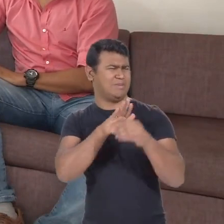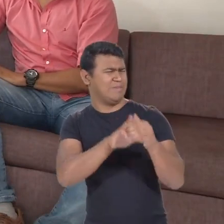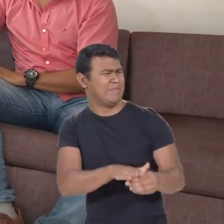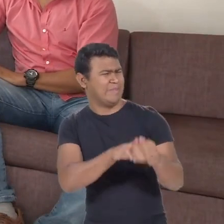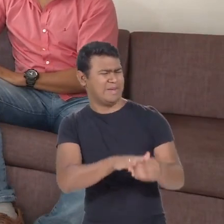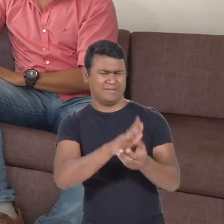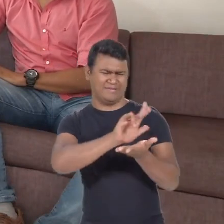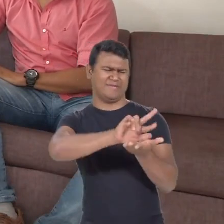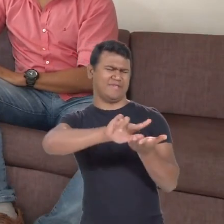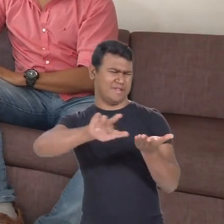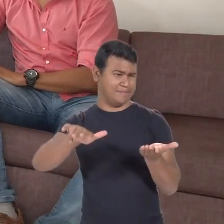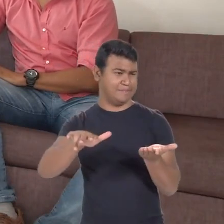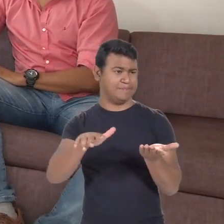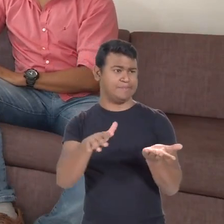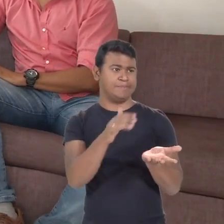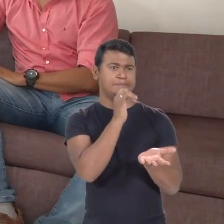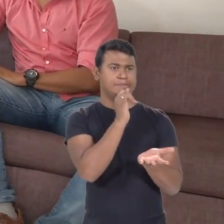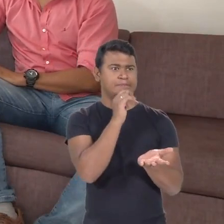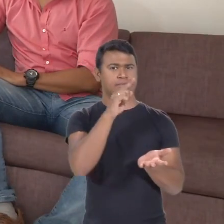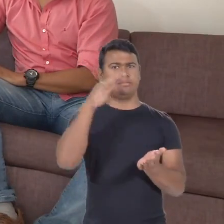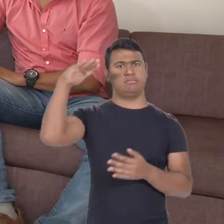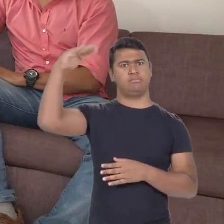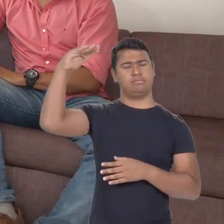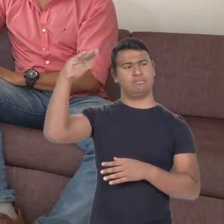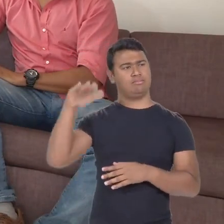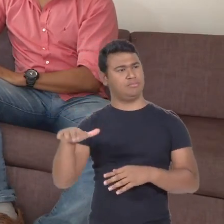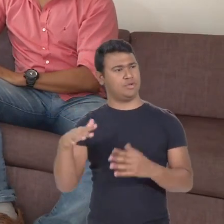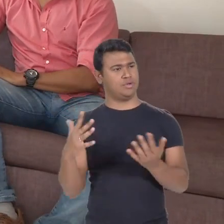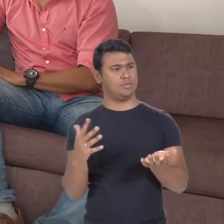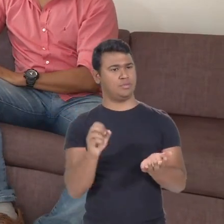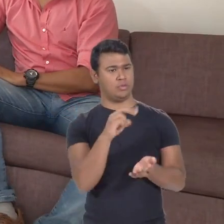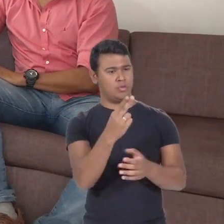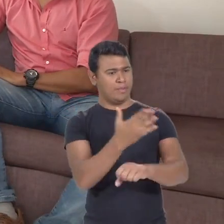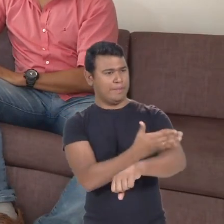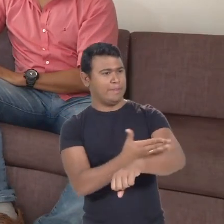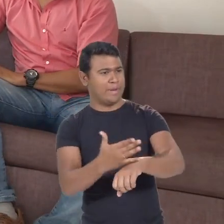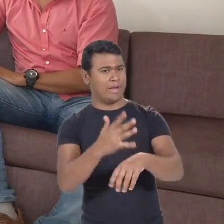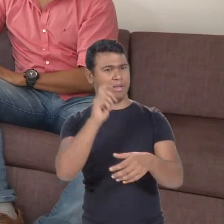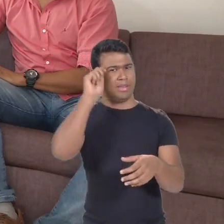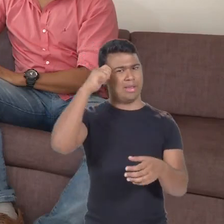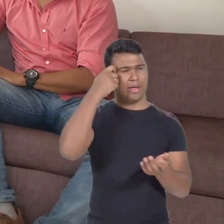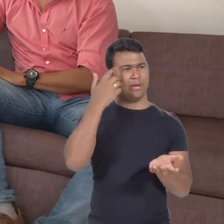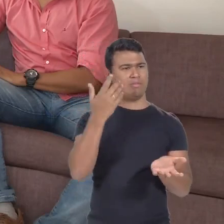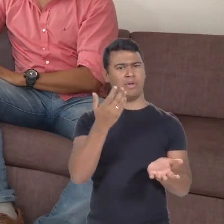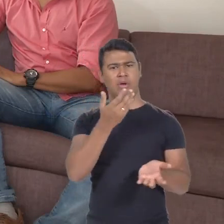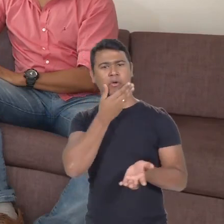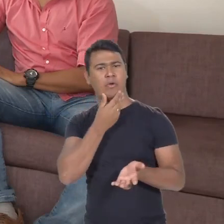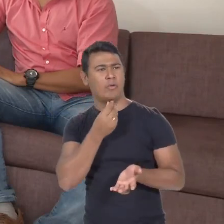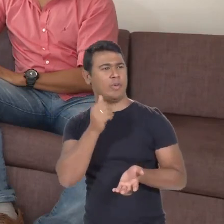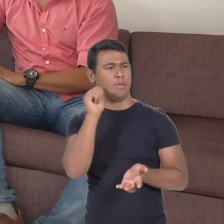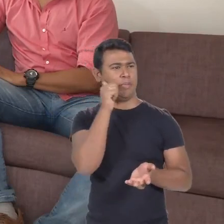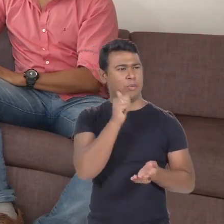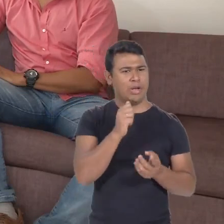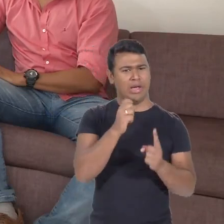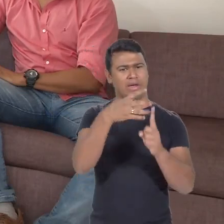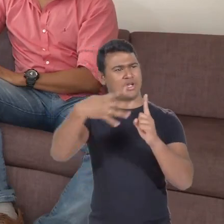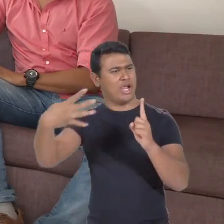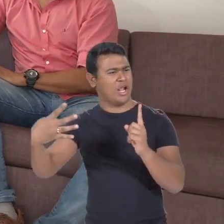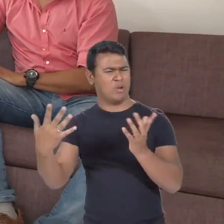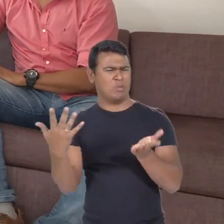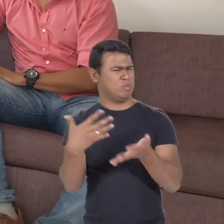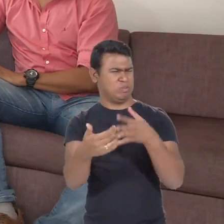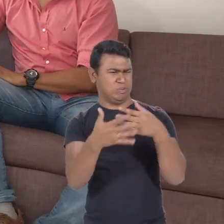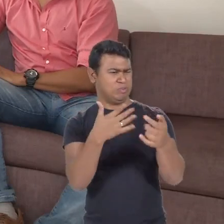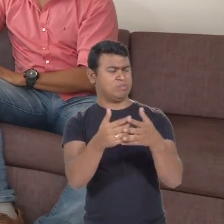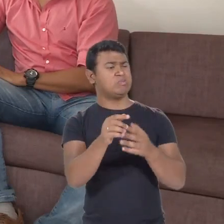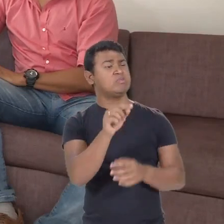preconceito. E aí, seja pela estatura da pessoa, pela questão racial, pela opção sexual. E no seu caso,